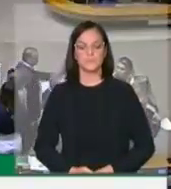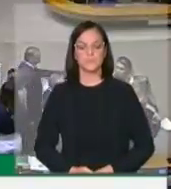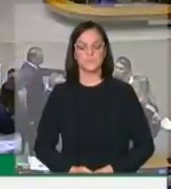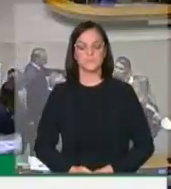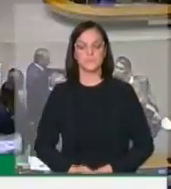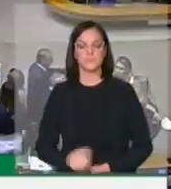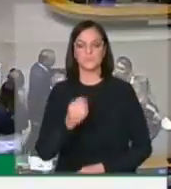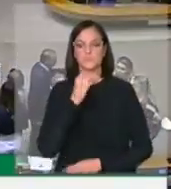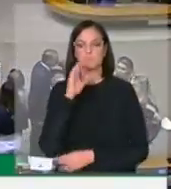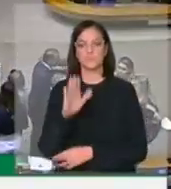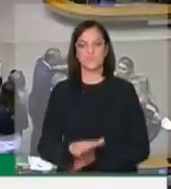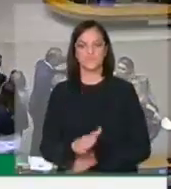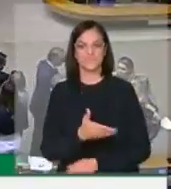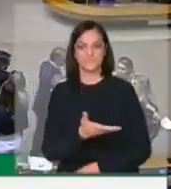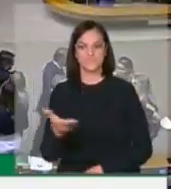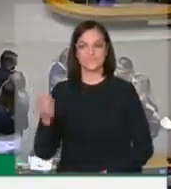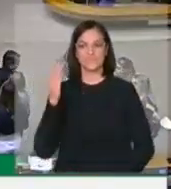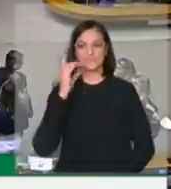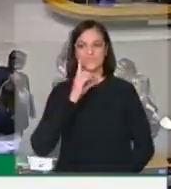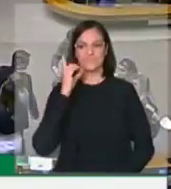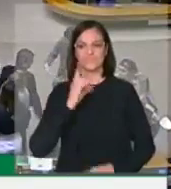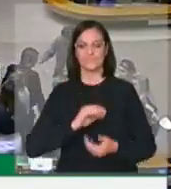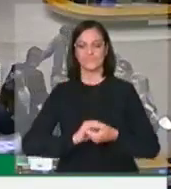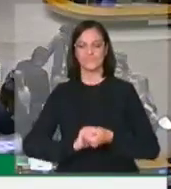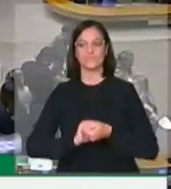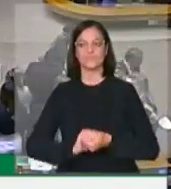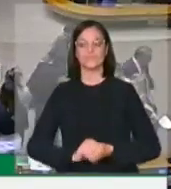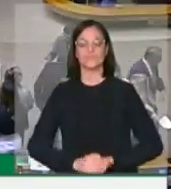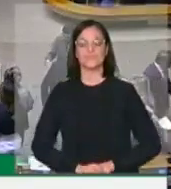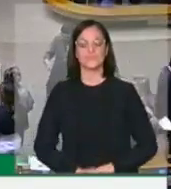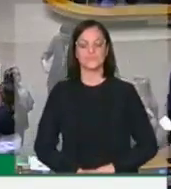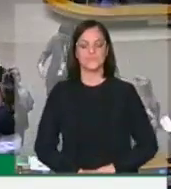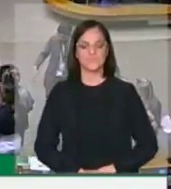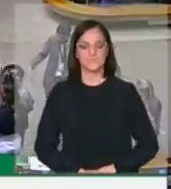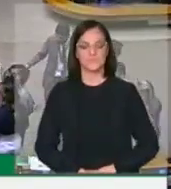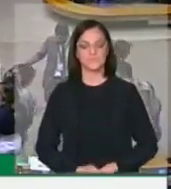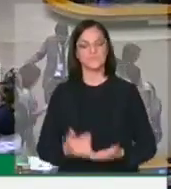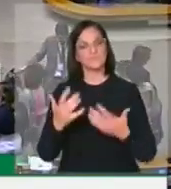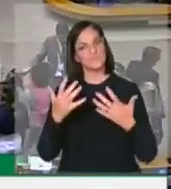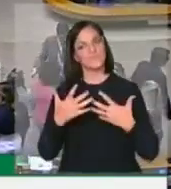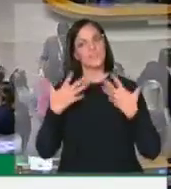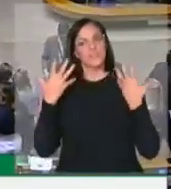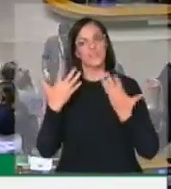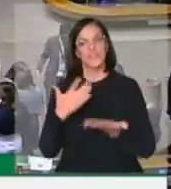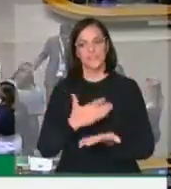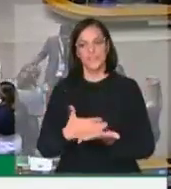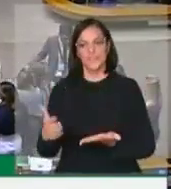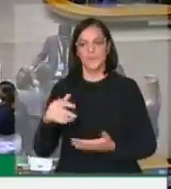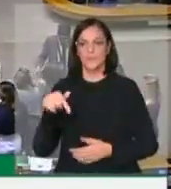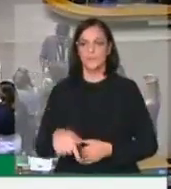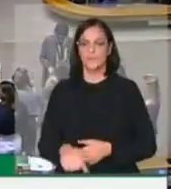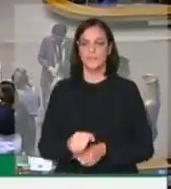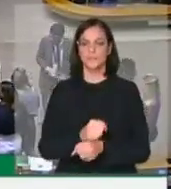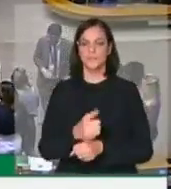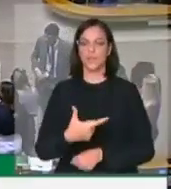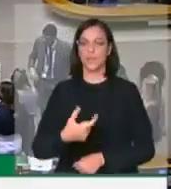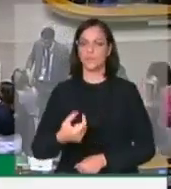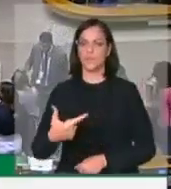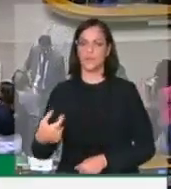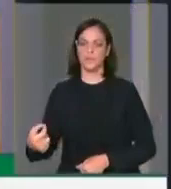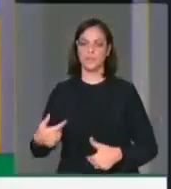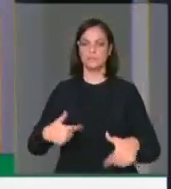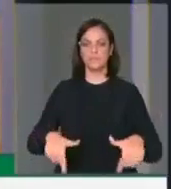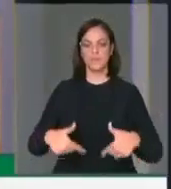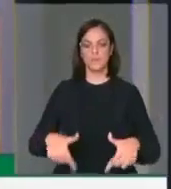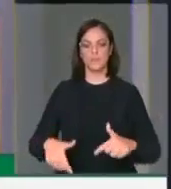Boa tarde, senhoras e senhores parlamentares. É com muita alegria que iniciamos o ano legislativo de 2020.